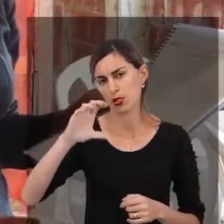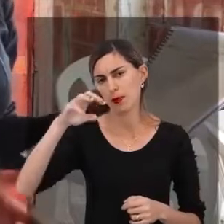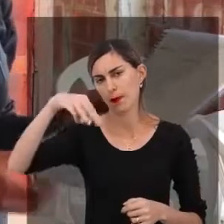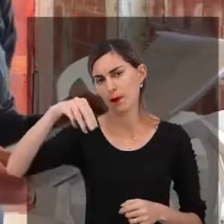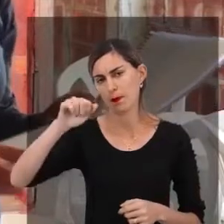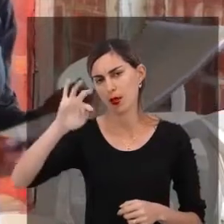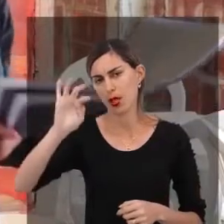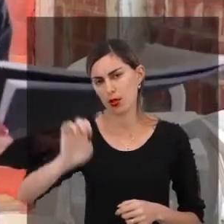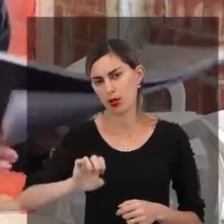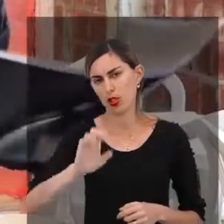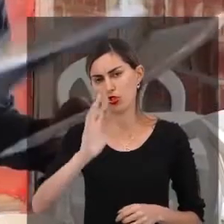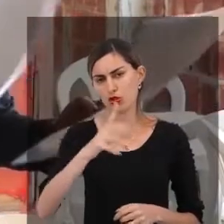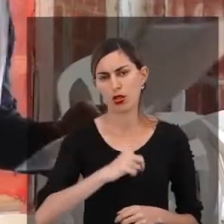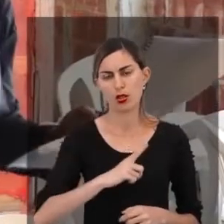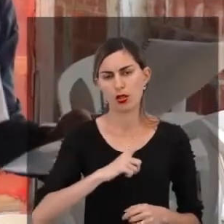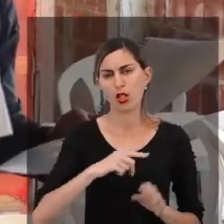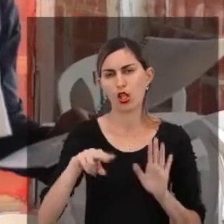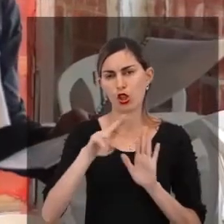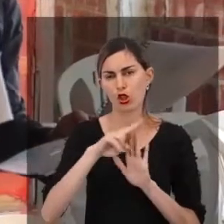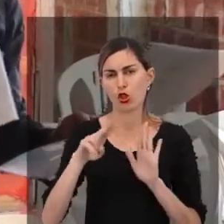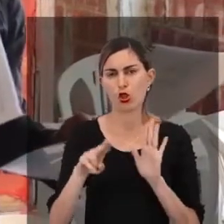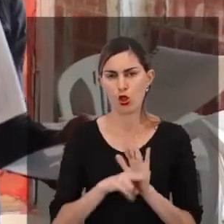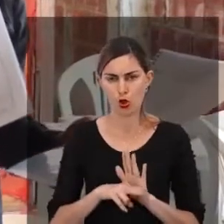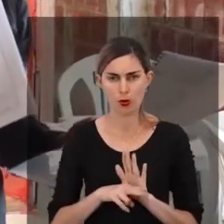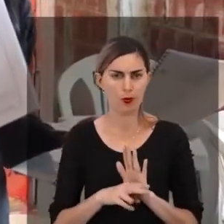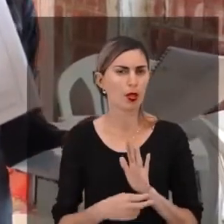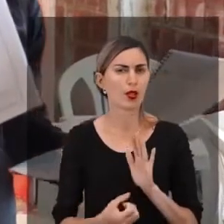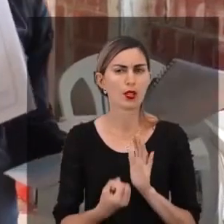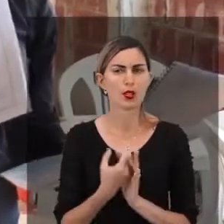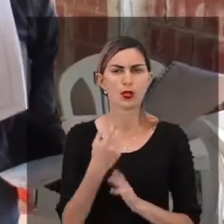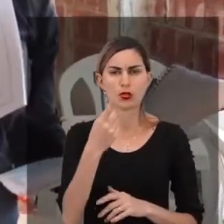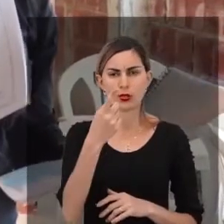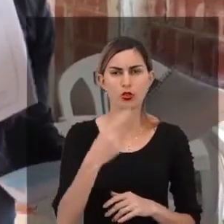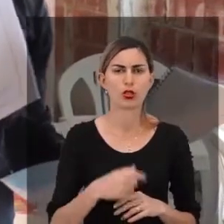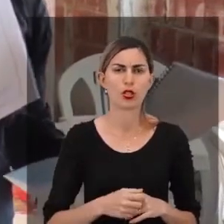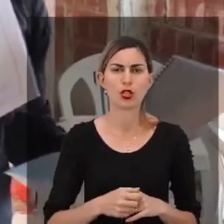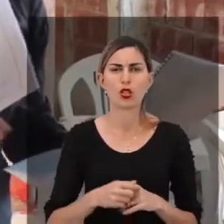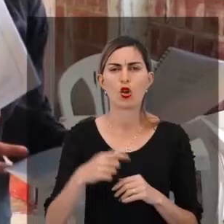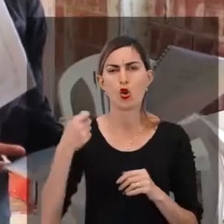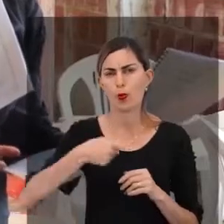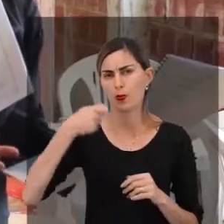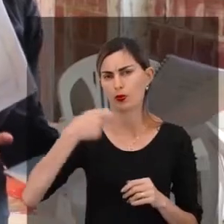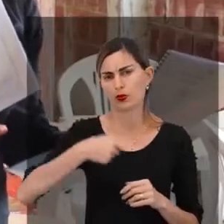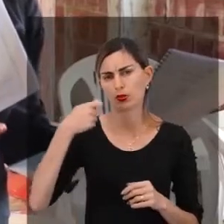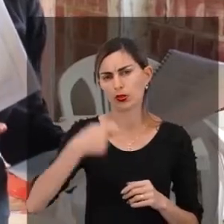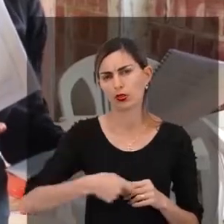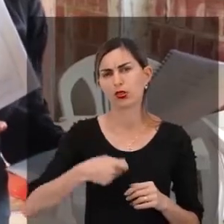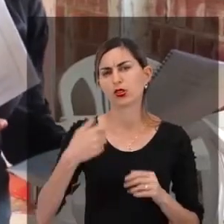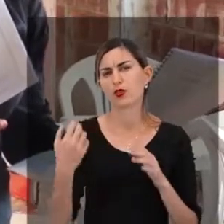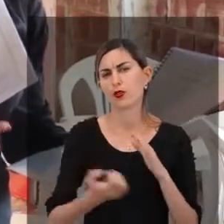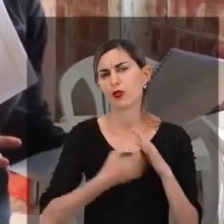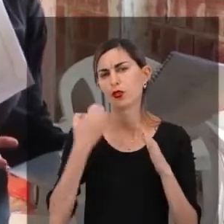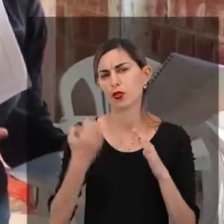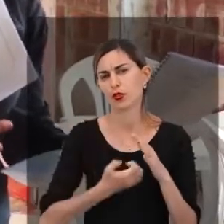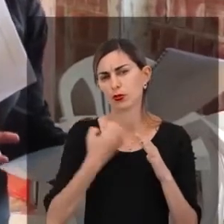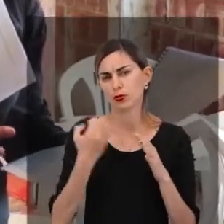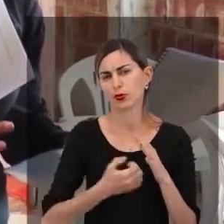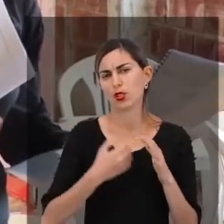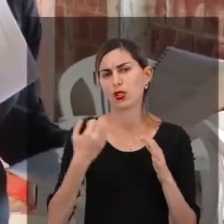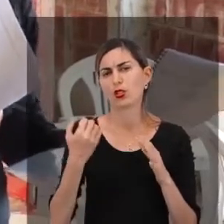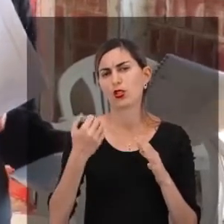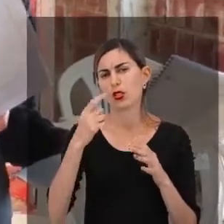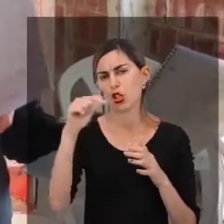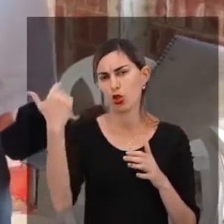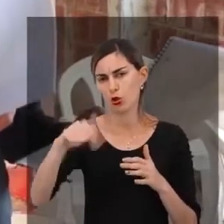PCMAT, né? Hoje já tem uma norma que já saiu, que desobriga as empresas do